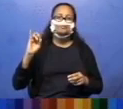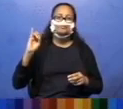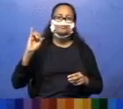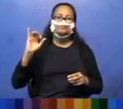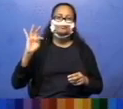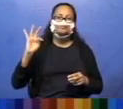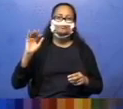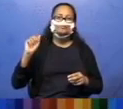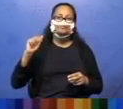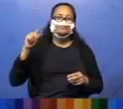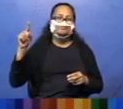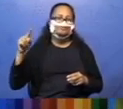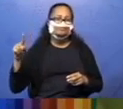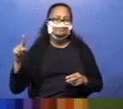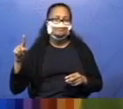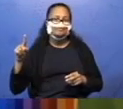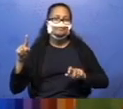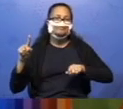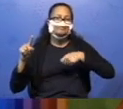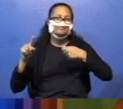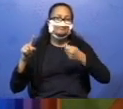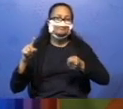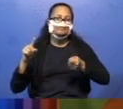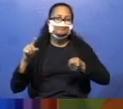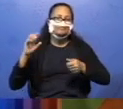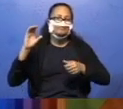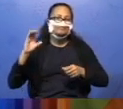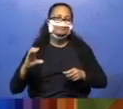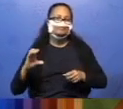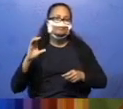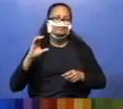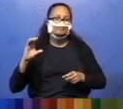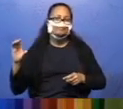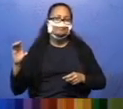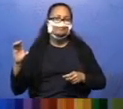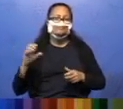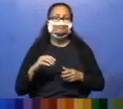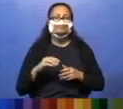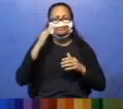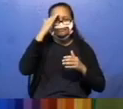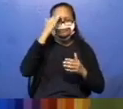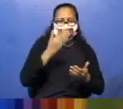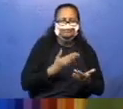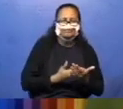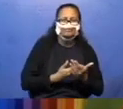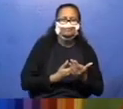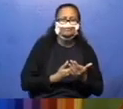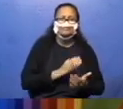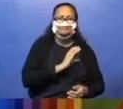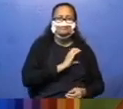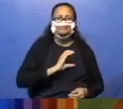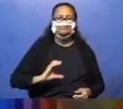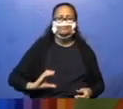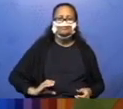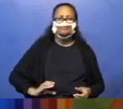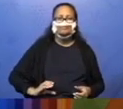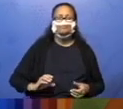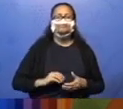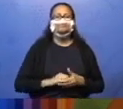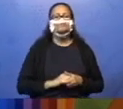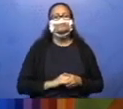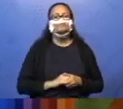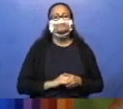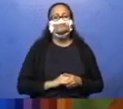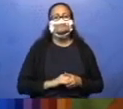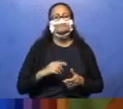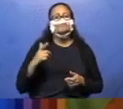Continuando aí na página 81, agora observe essas palavras. De novo a palavra que nós lemos lá